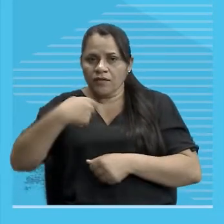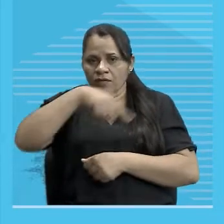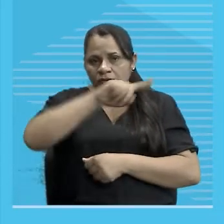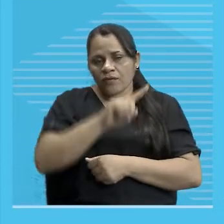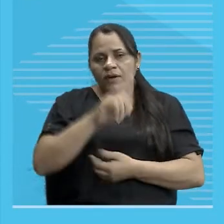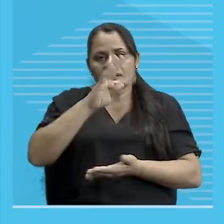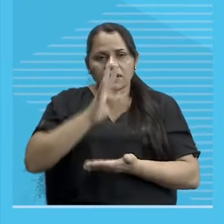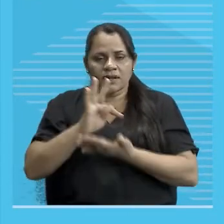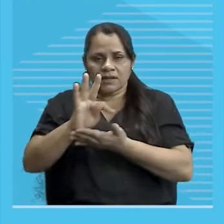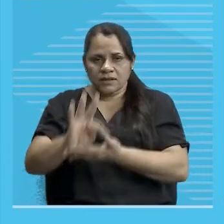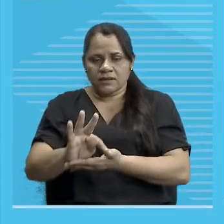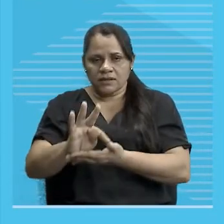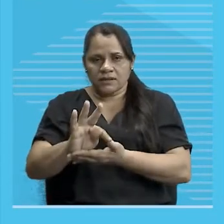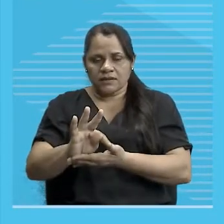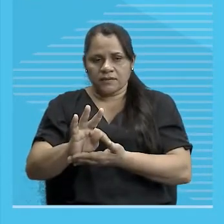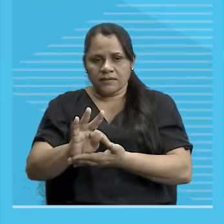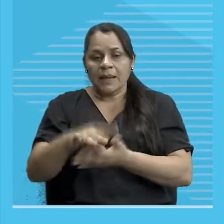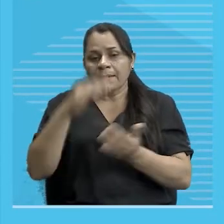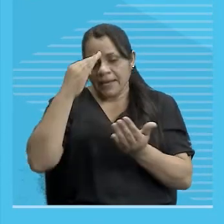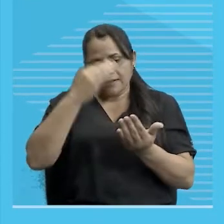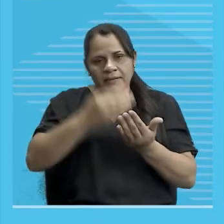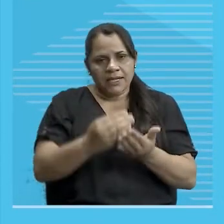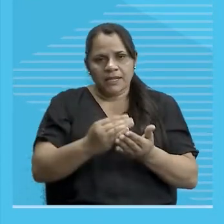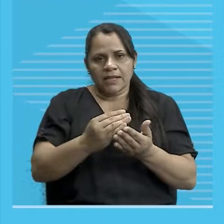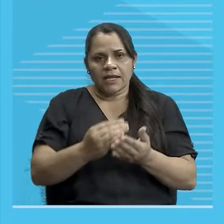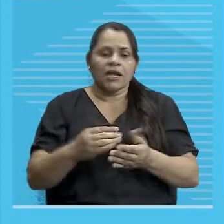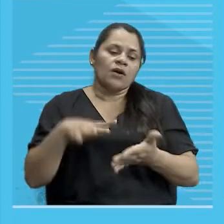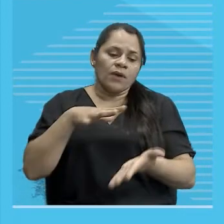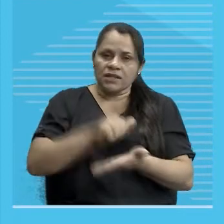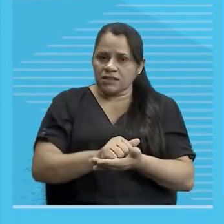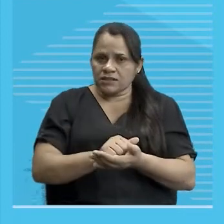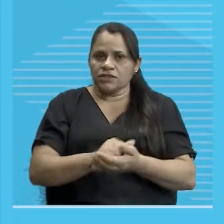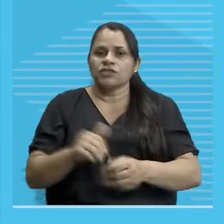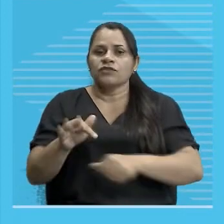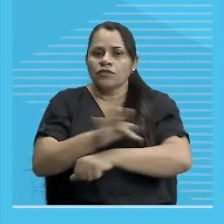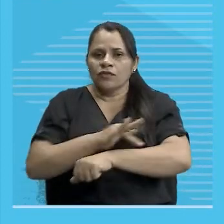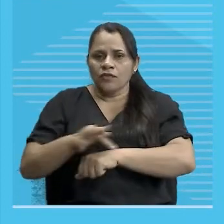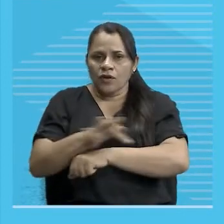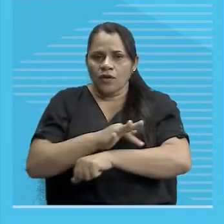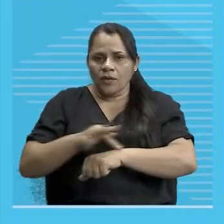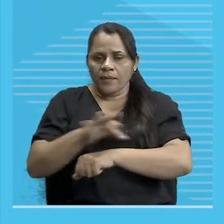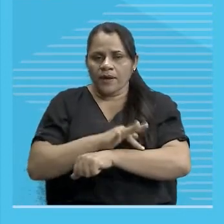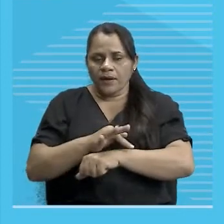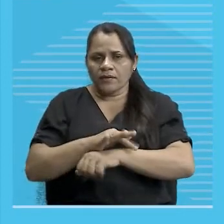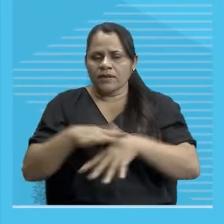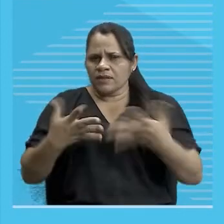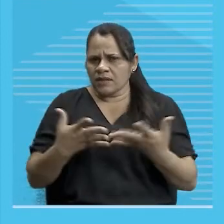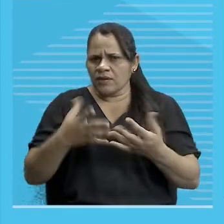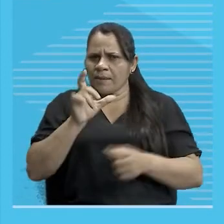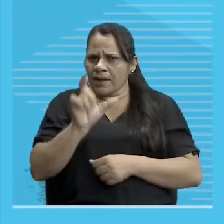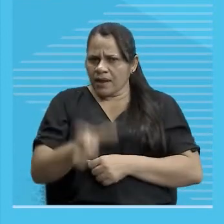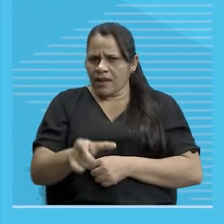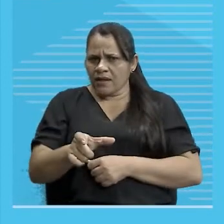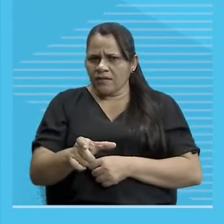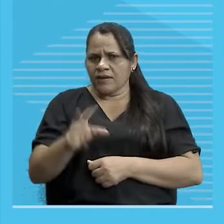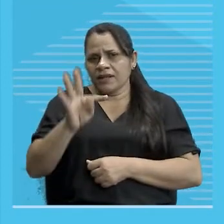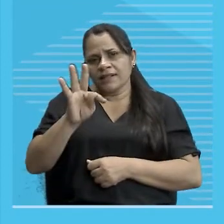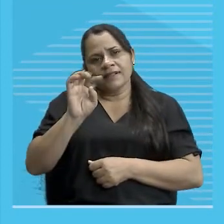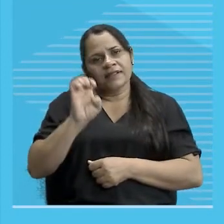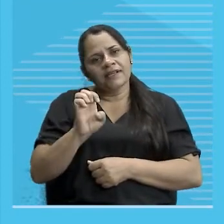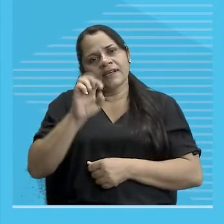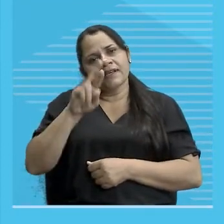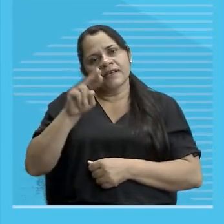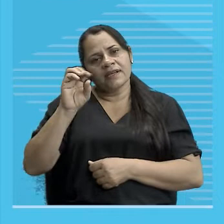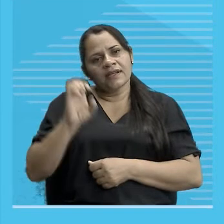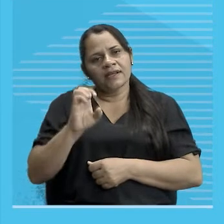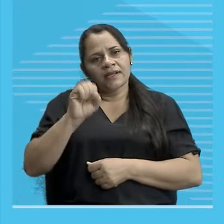quê? Tudo indica, pela visualização de que o substantivo Teresina não aceita artigo, que eu não tenho como indicar a contração. Se eu sei que o